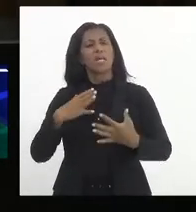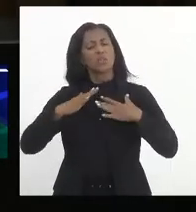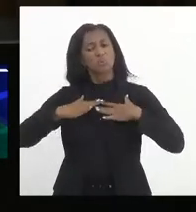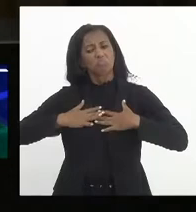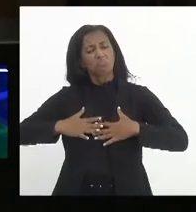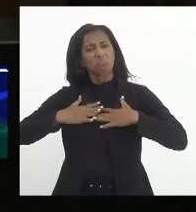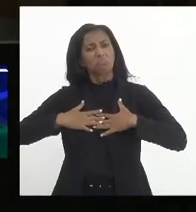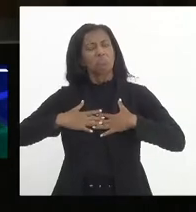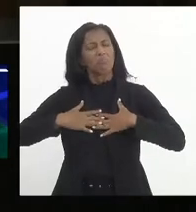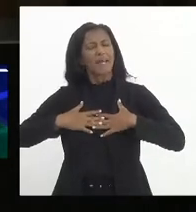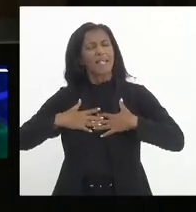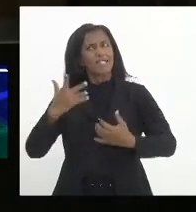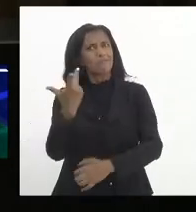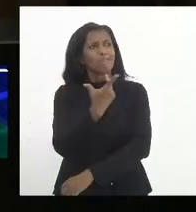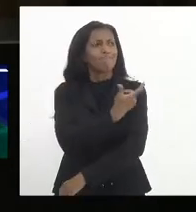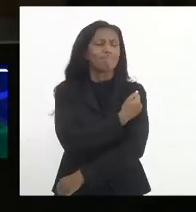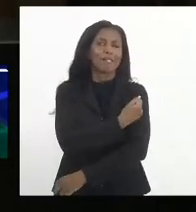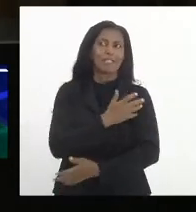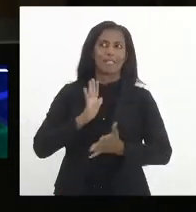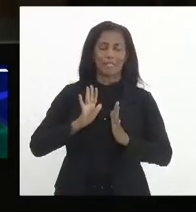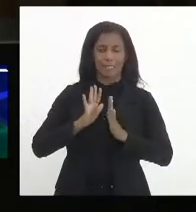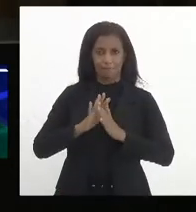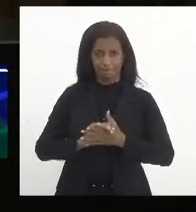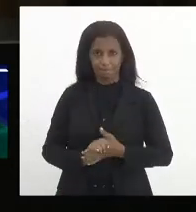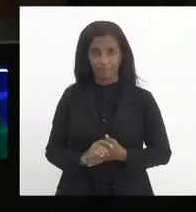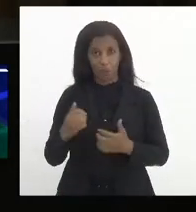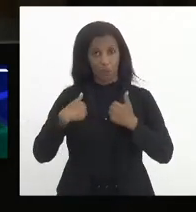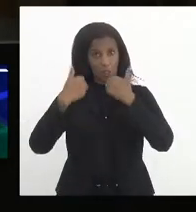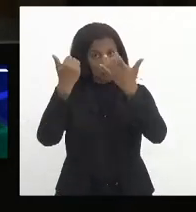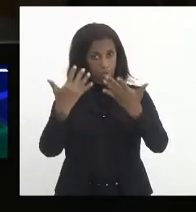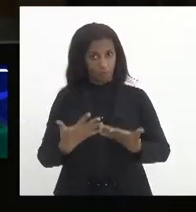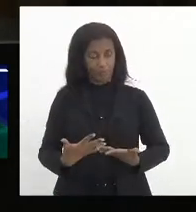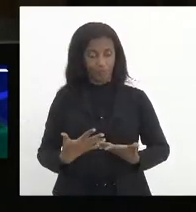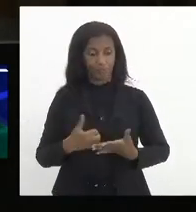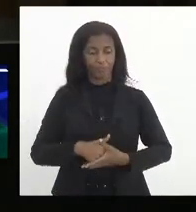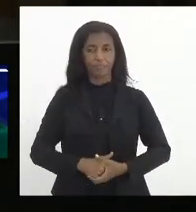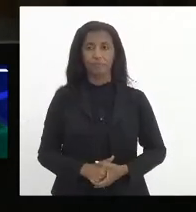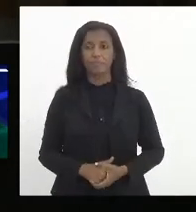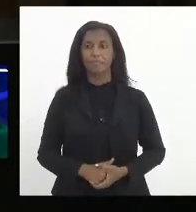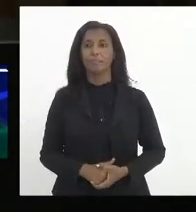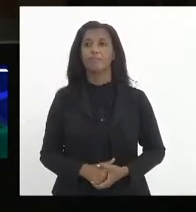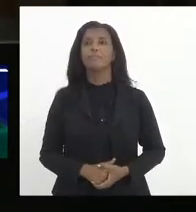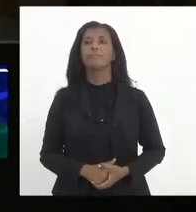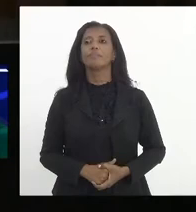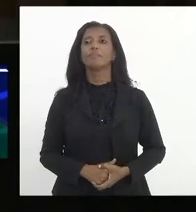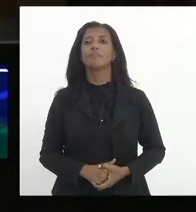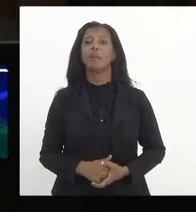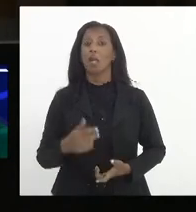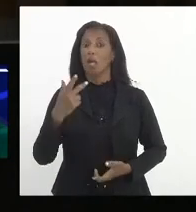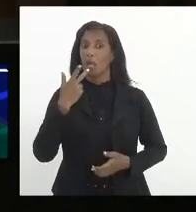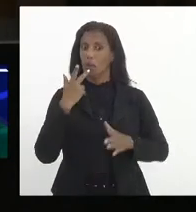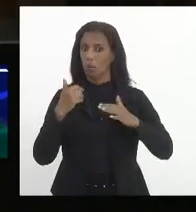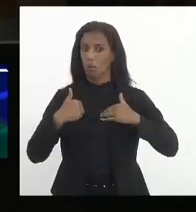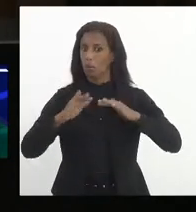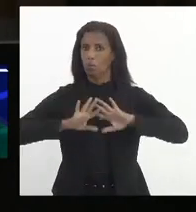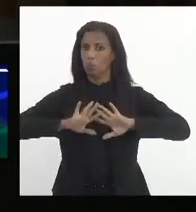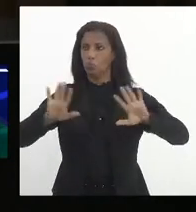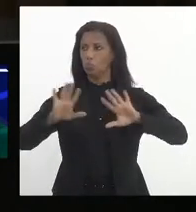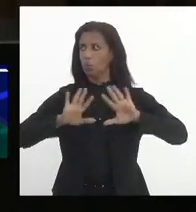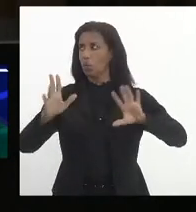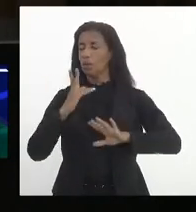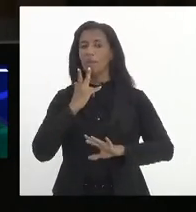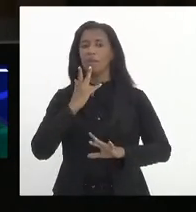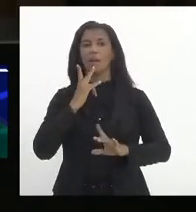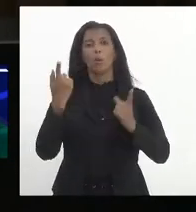de repente por tomar a vacina eu quero dizer bem claro e eu não estou aqui falando